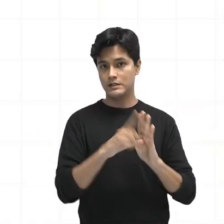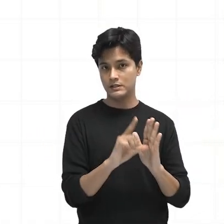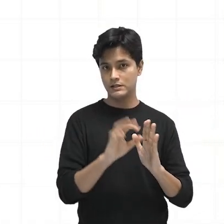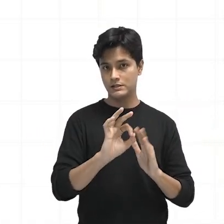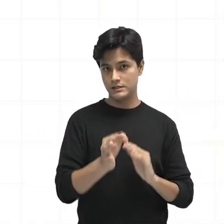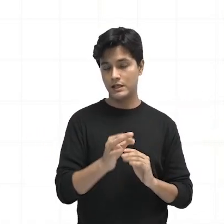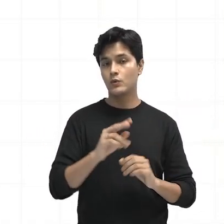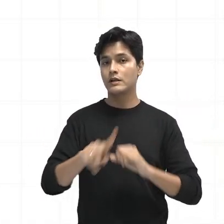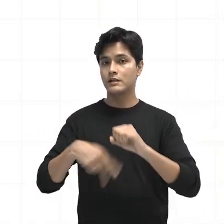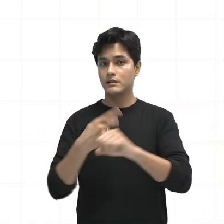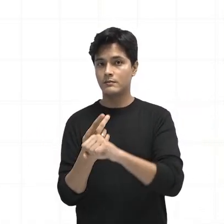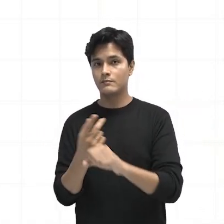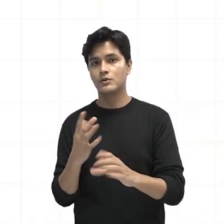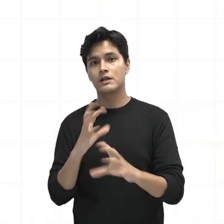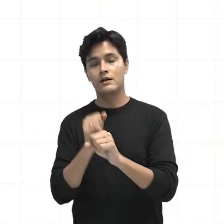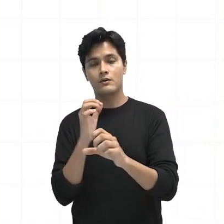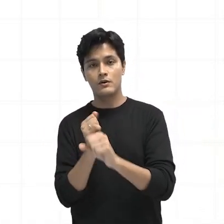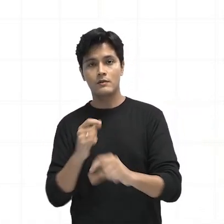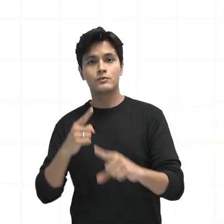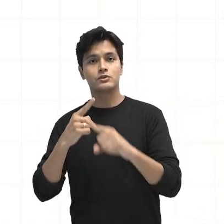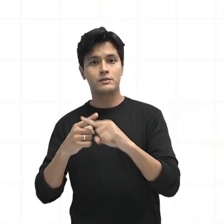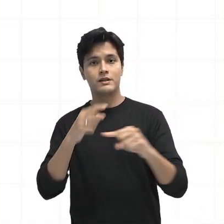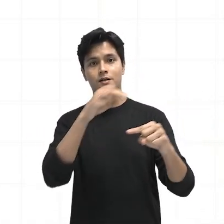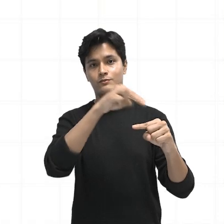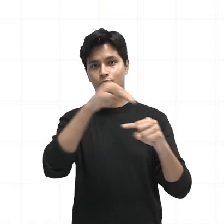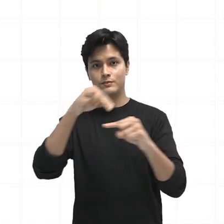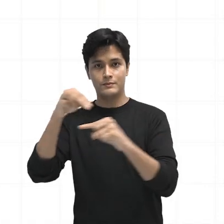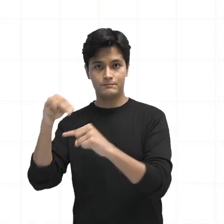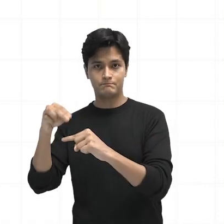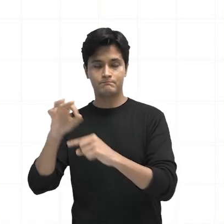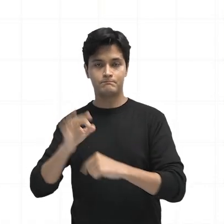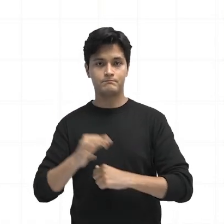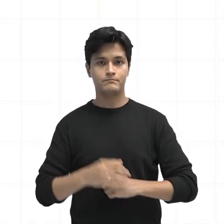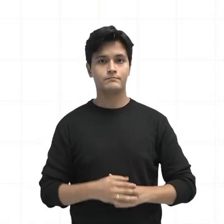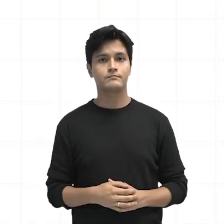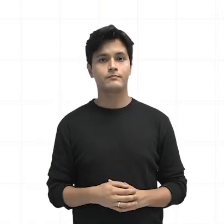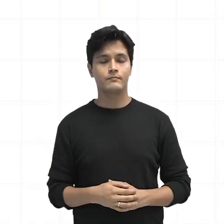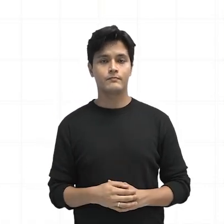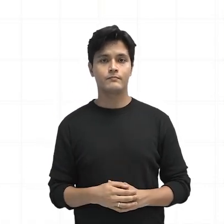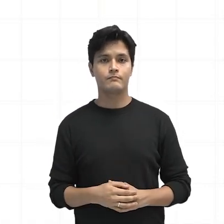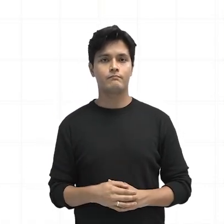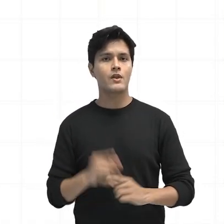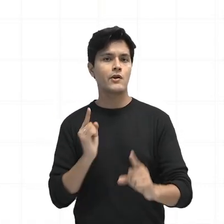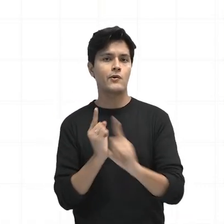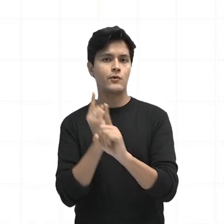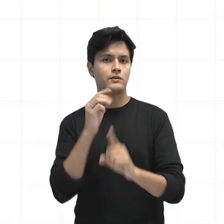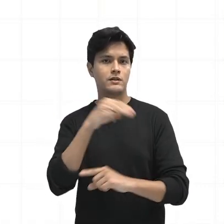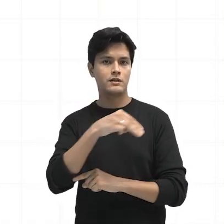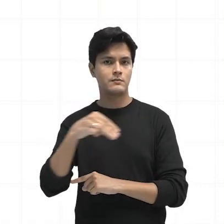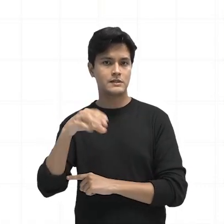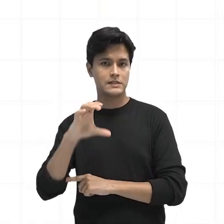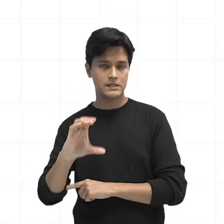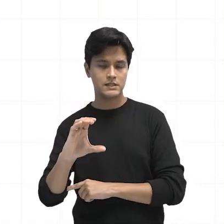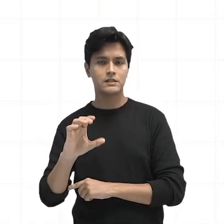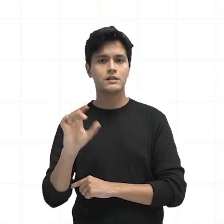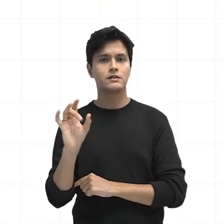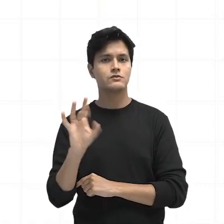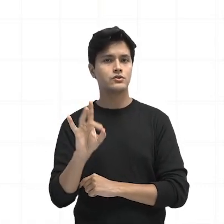Certo. Gente, se para encontrar esse MMC eu tive que multiplicar